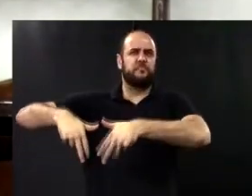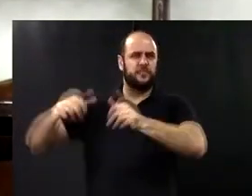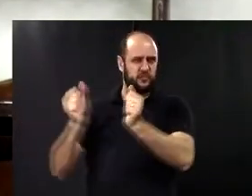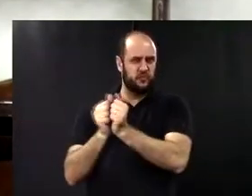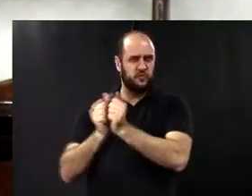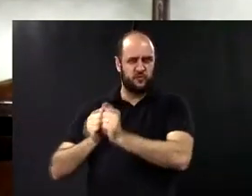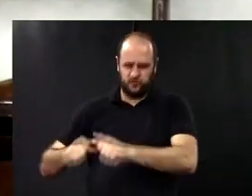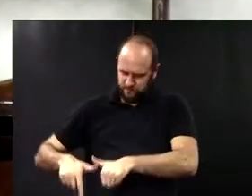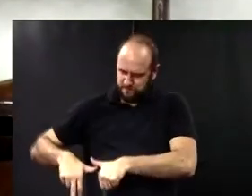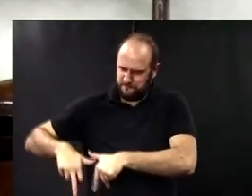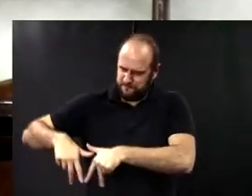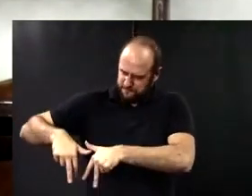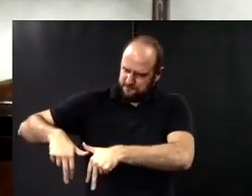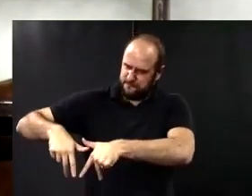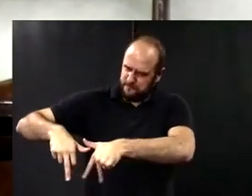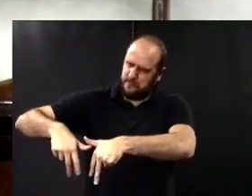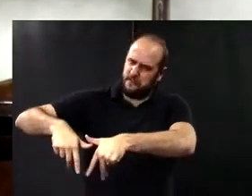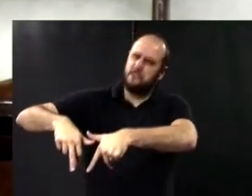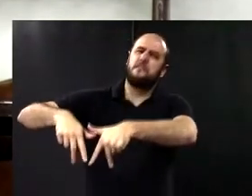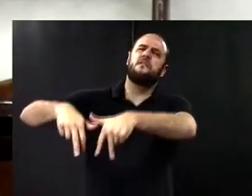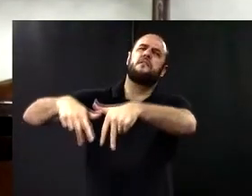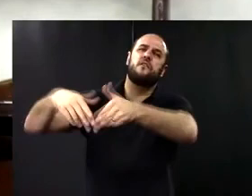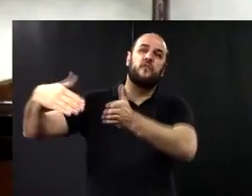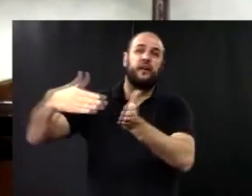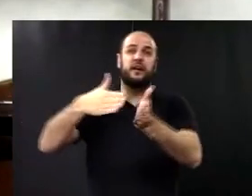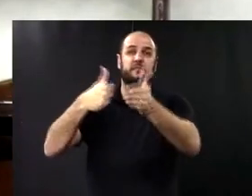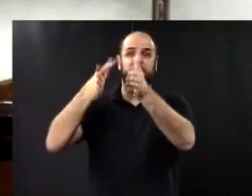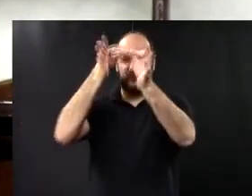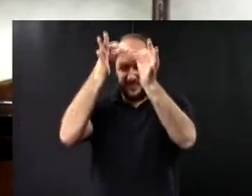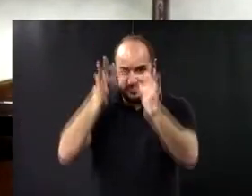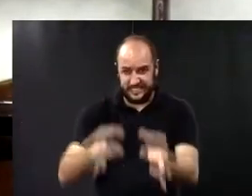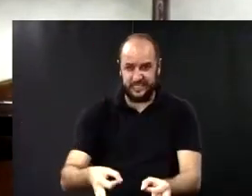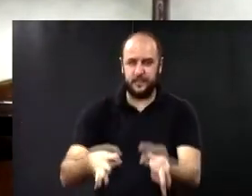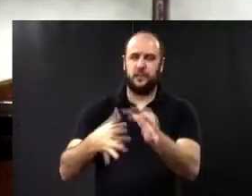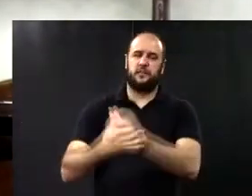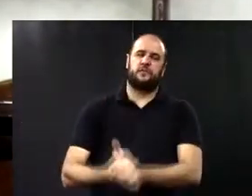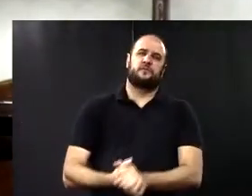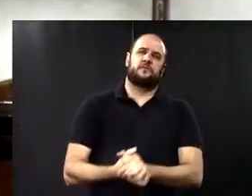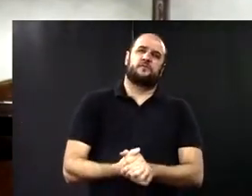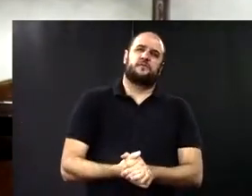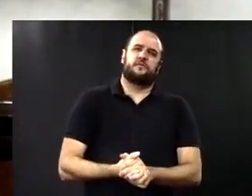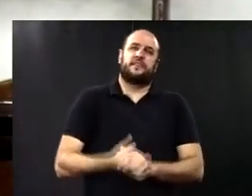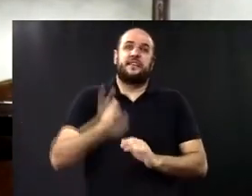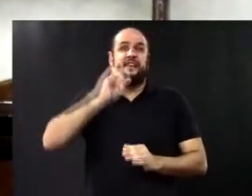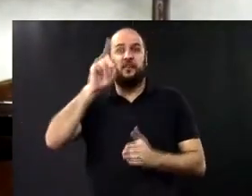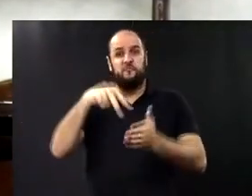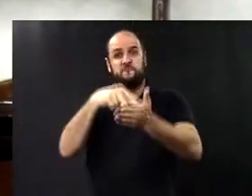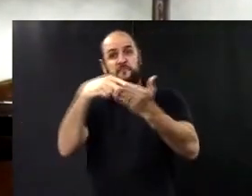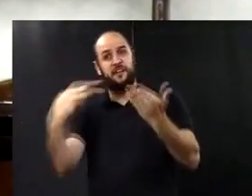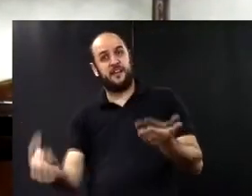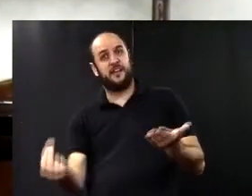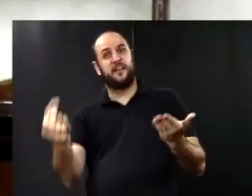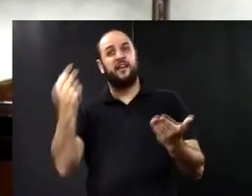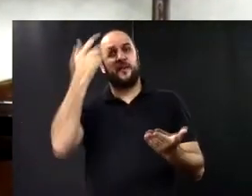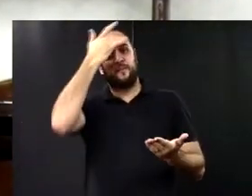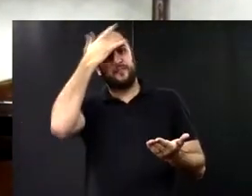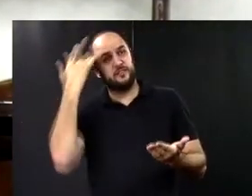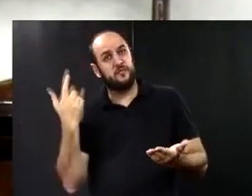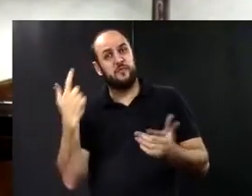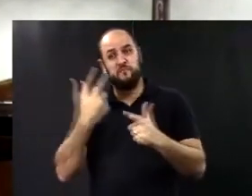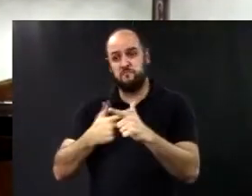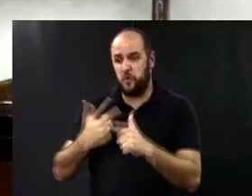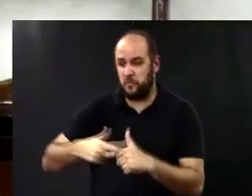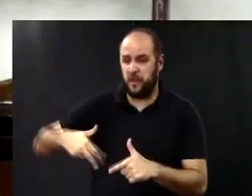fazei-o caminhar pelos caminhos retos, para que não se extravie aquele que é manco, antes